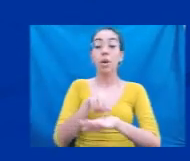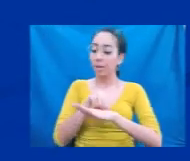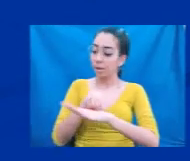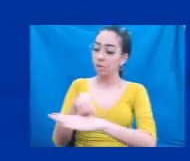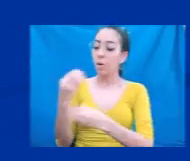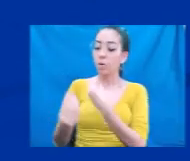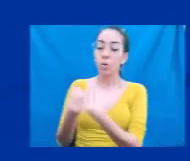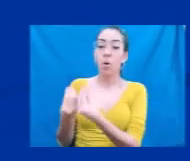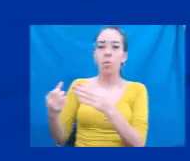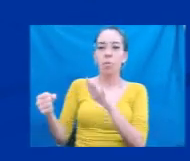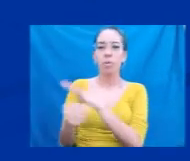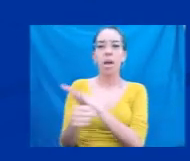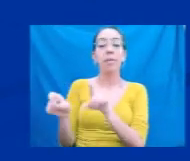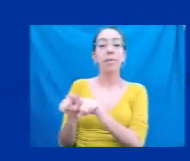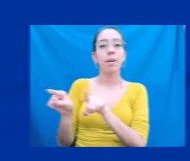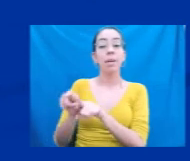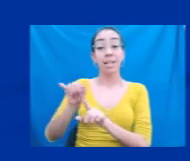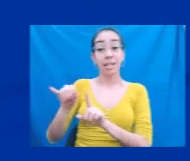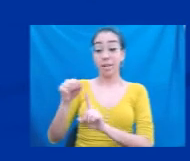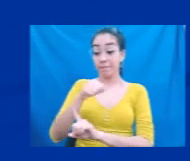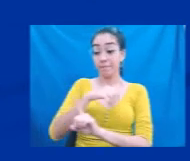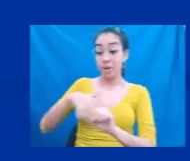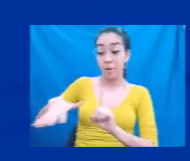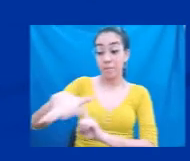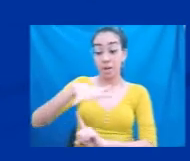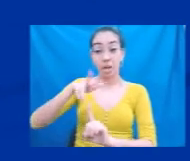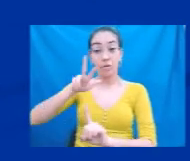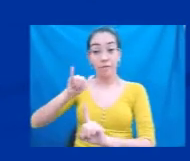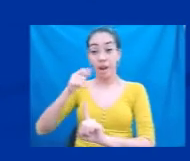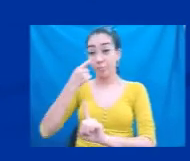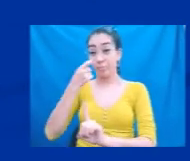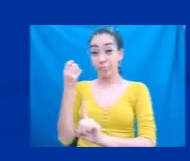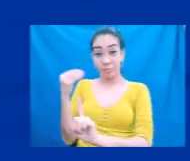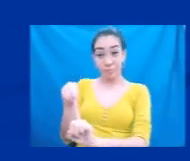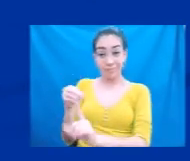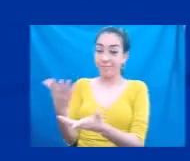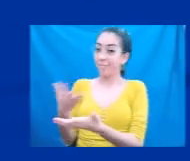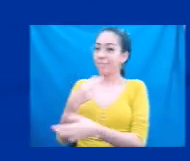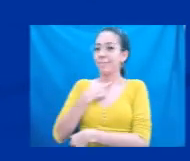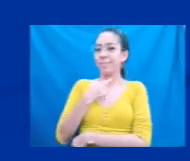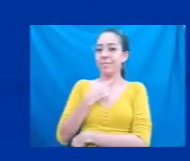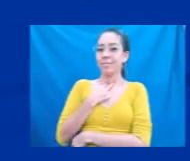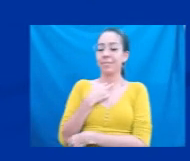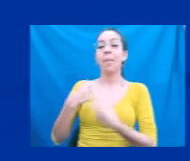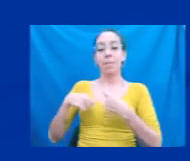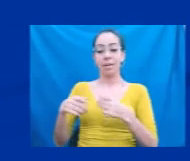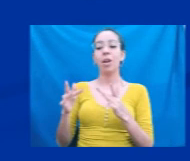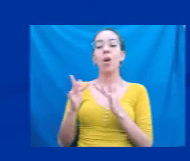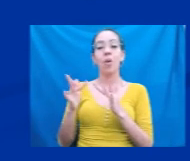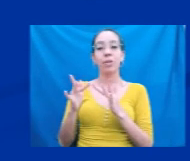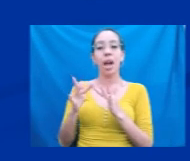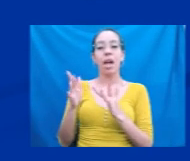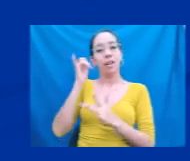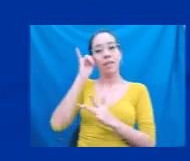entrepostos ao manejo da aplicação no solo, visando eliminar os riscos àqueles com que eles operam, né, têm contato